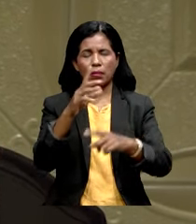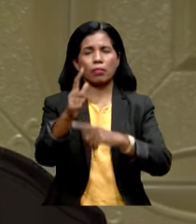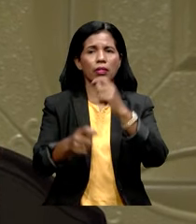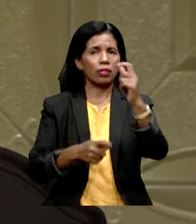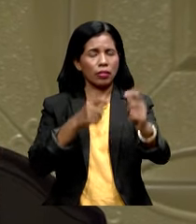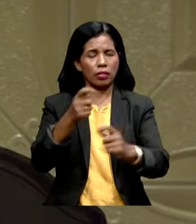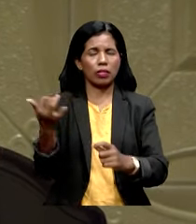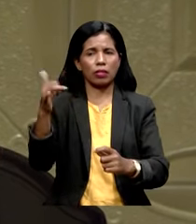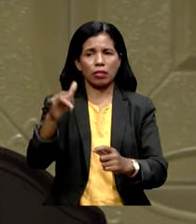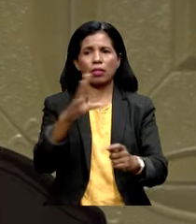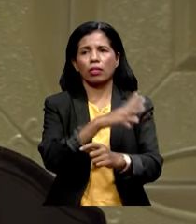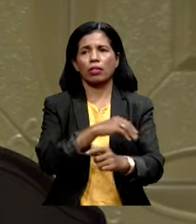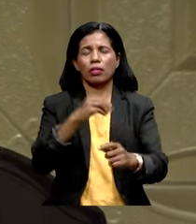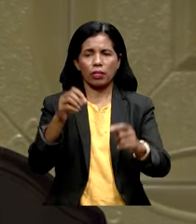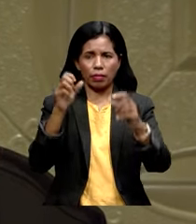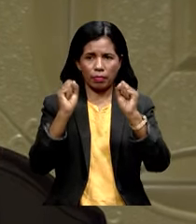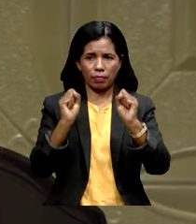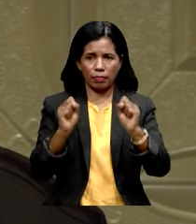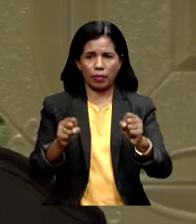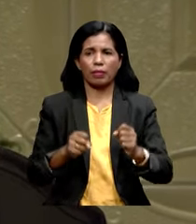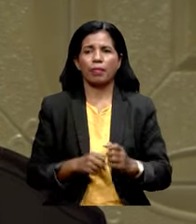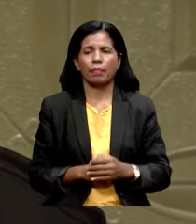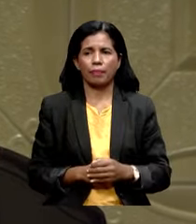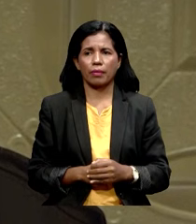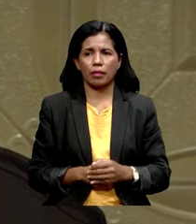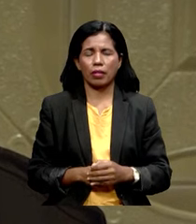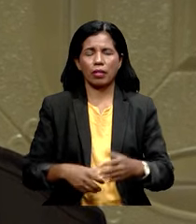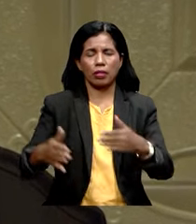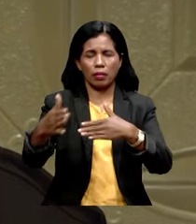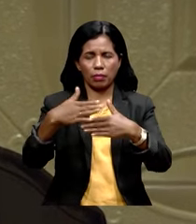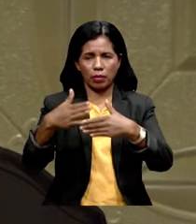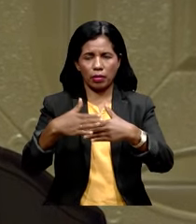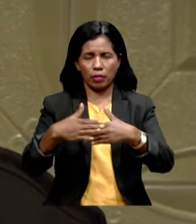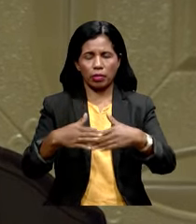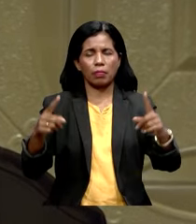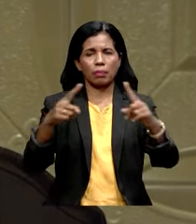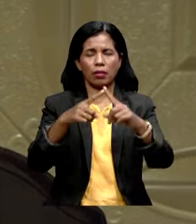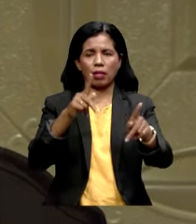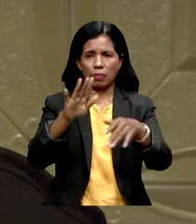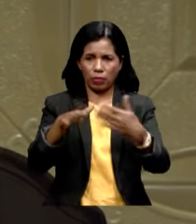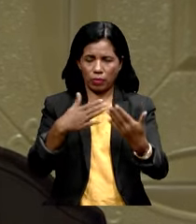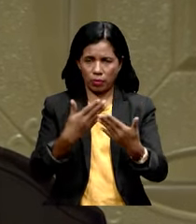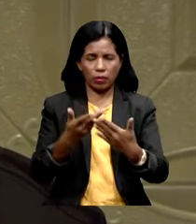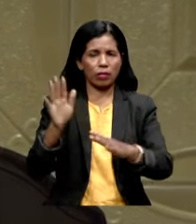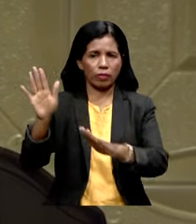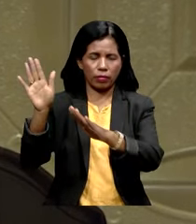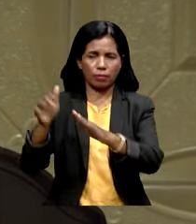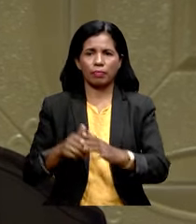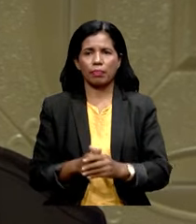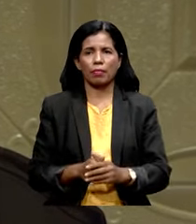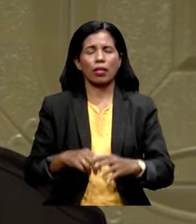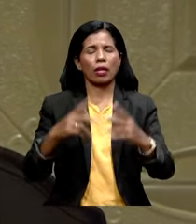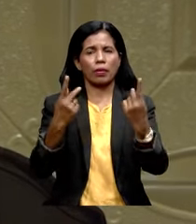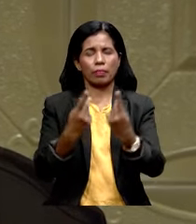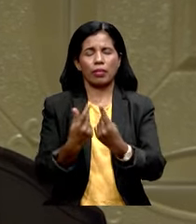digitalização no Belé. É que vem se e tem a comunidade Sira. Empresa